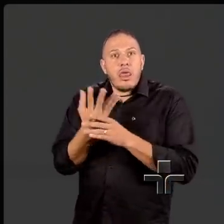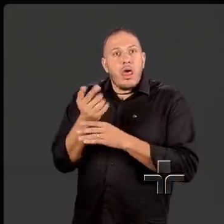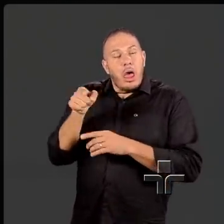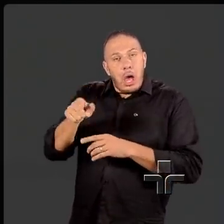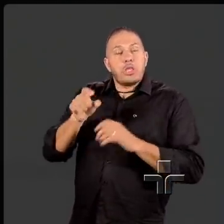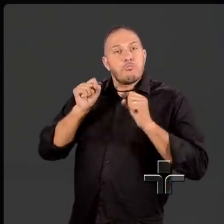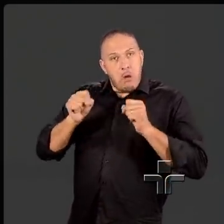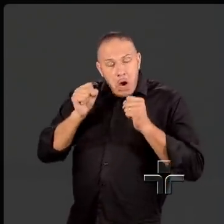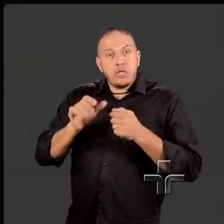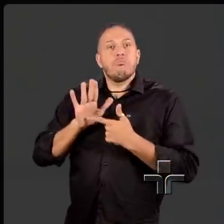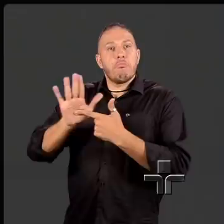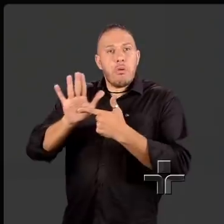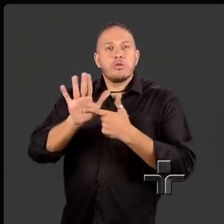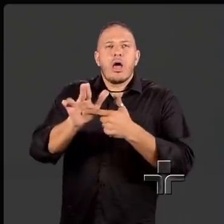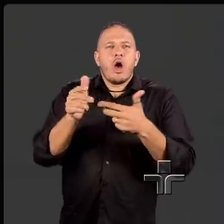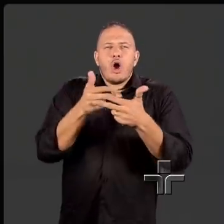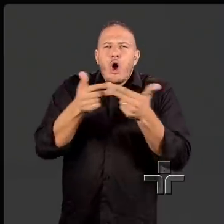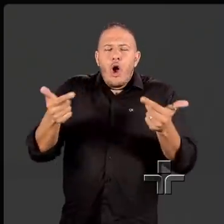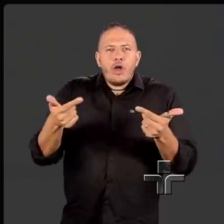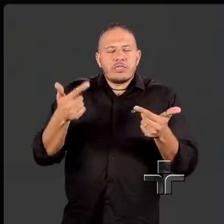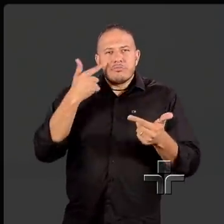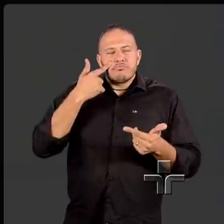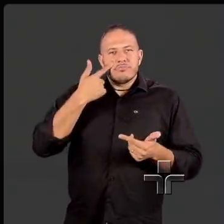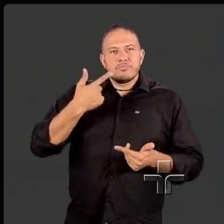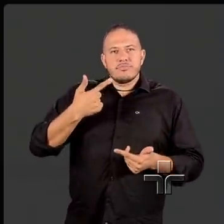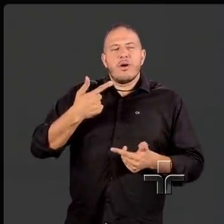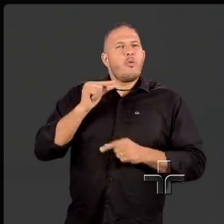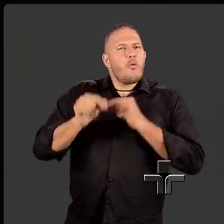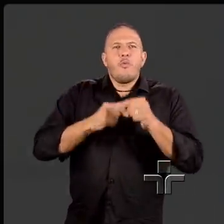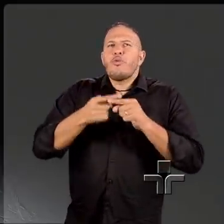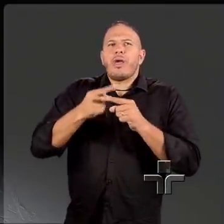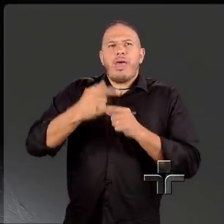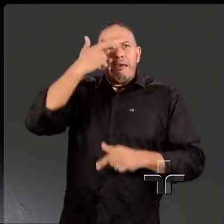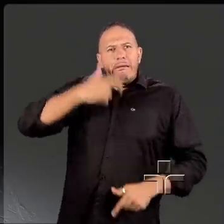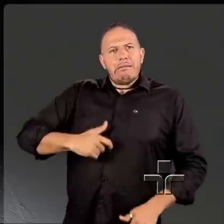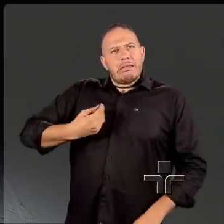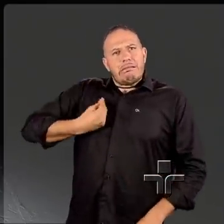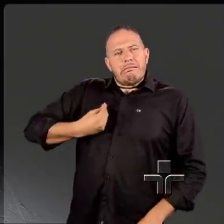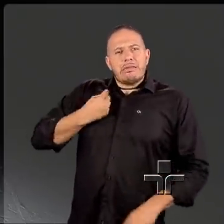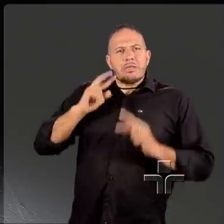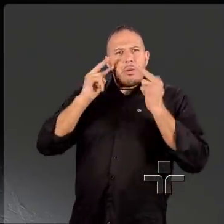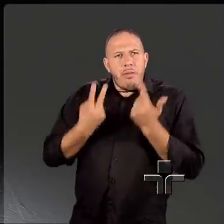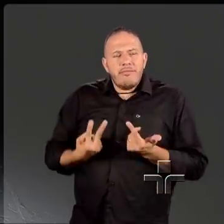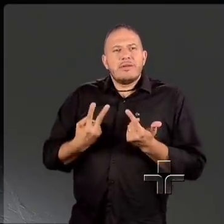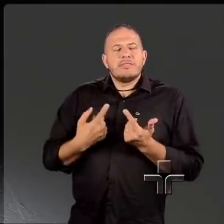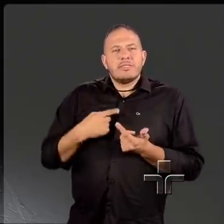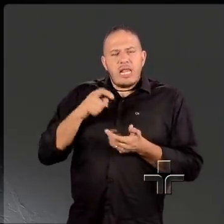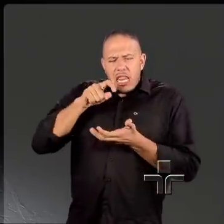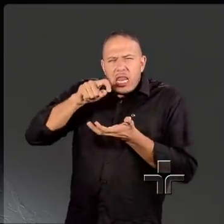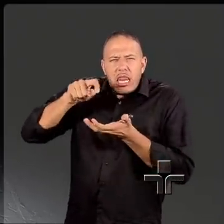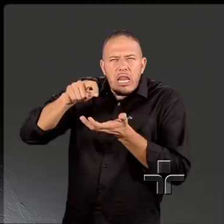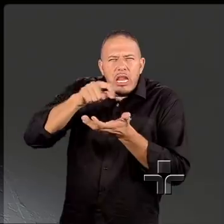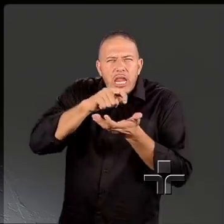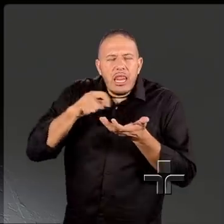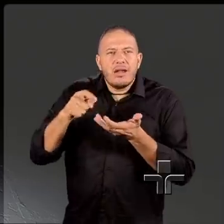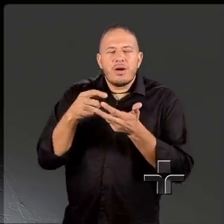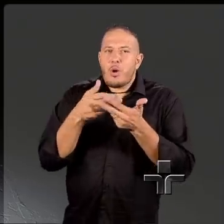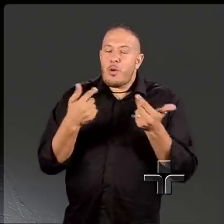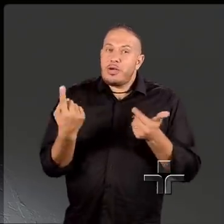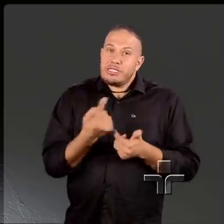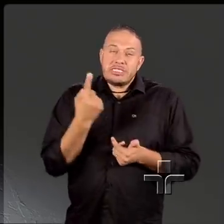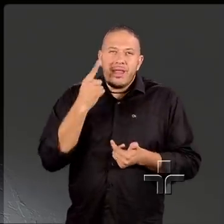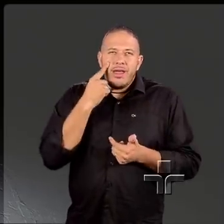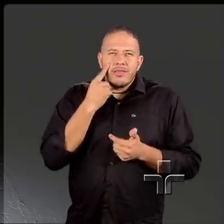grandes questões quase que existenciais da raça humana através da colisão de partículas, né? Estamos procurando